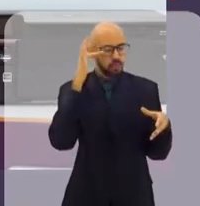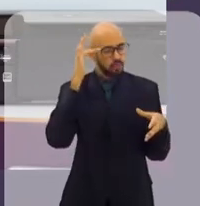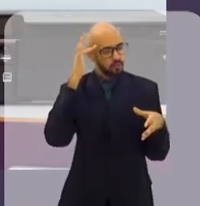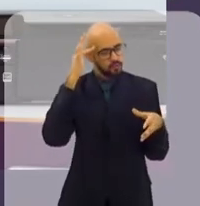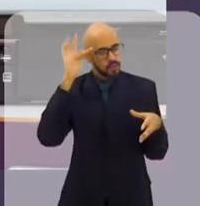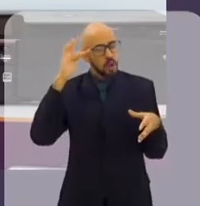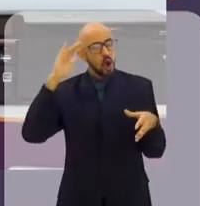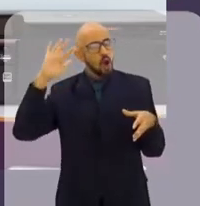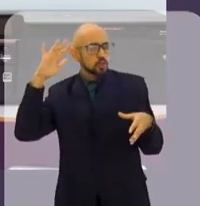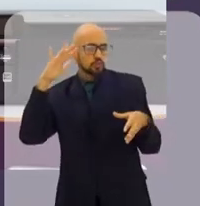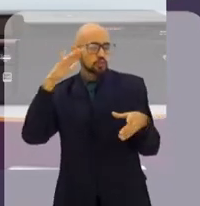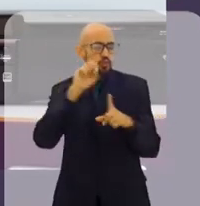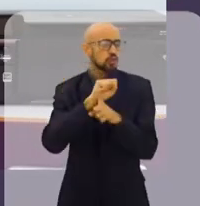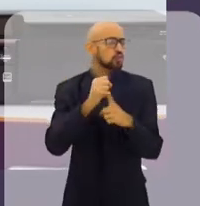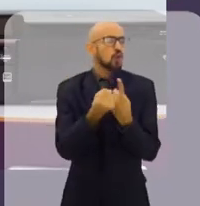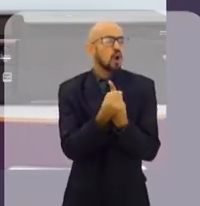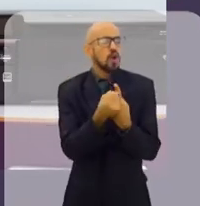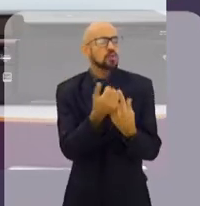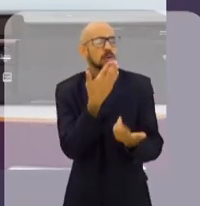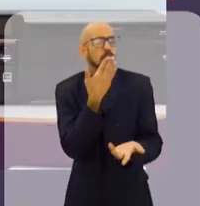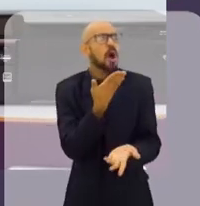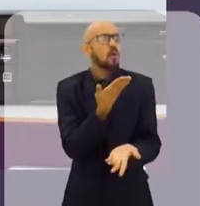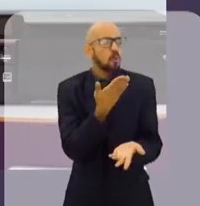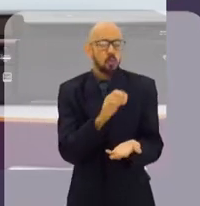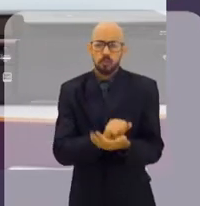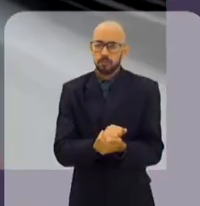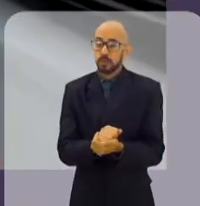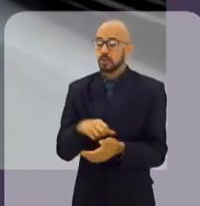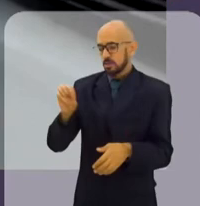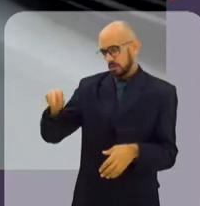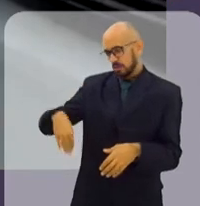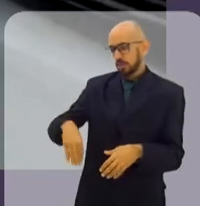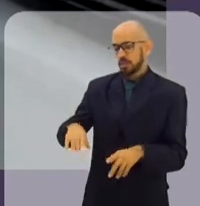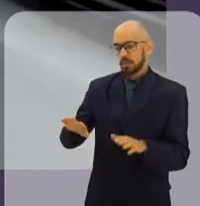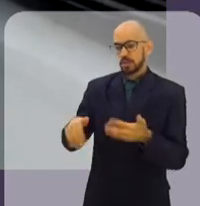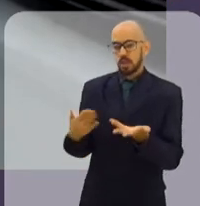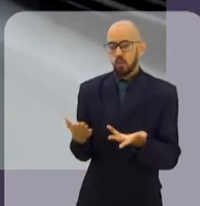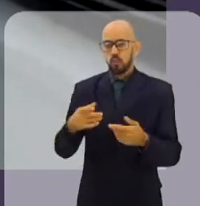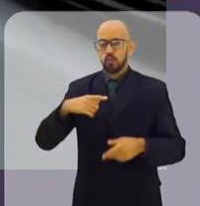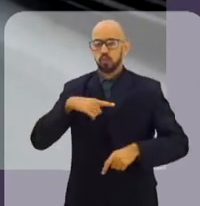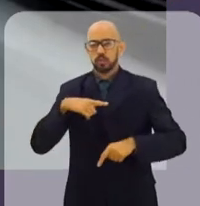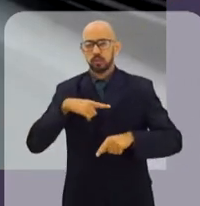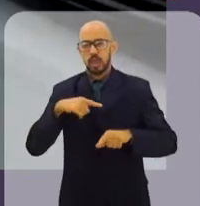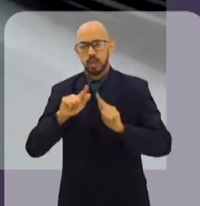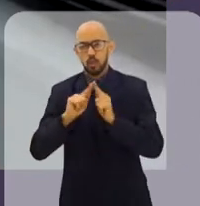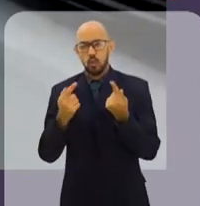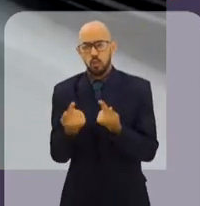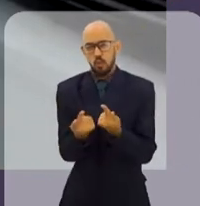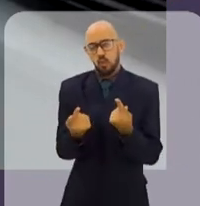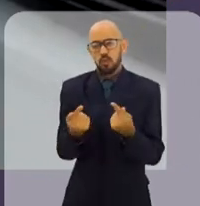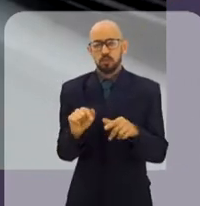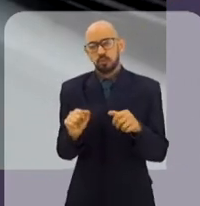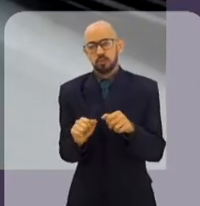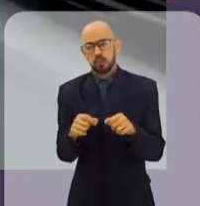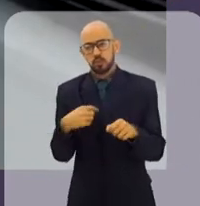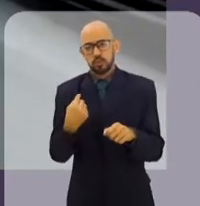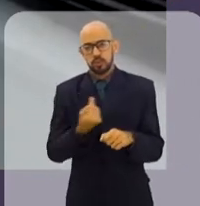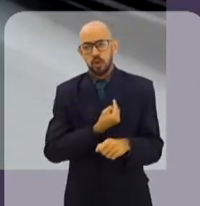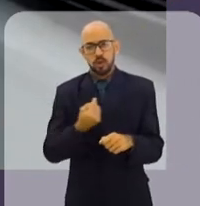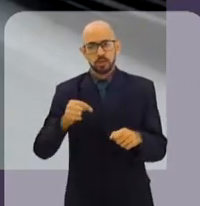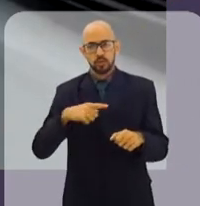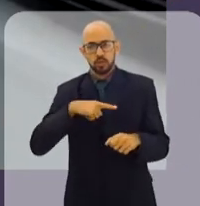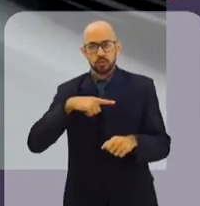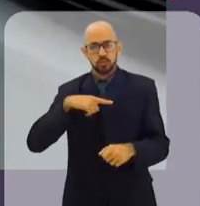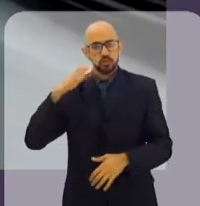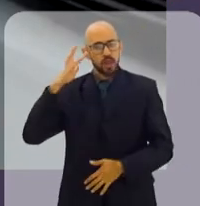filósofos, sociólogos? Quais são as formações em geral? Sim, tem o grupo, né, que compõe,